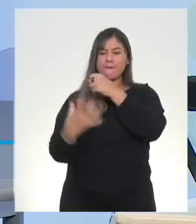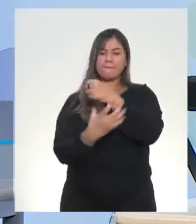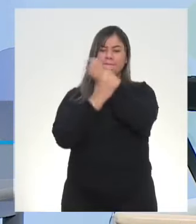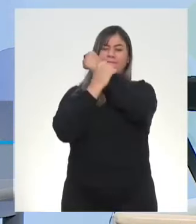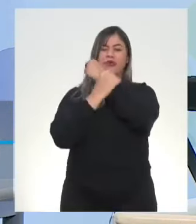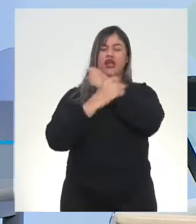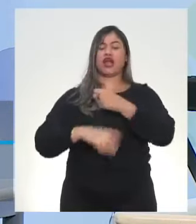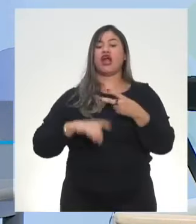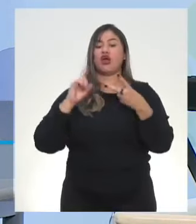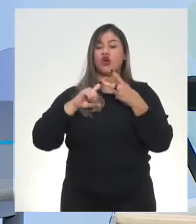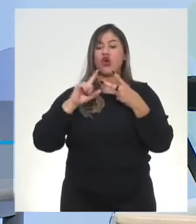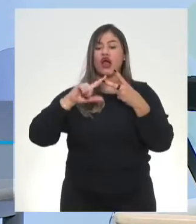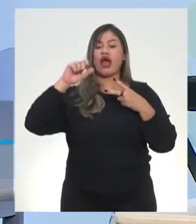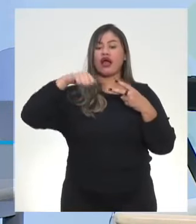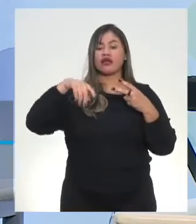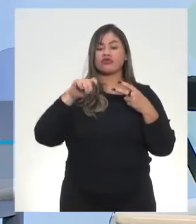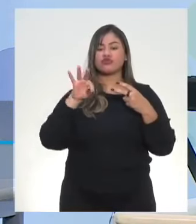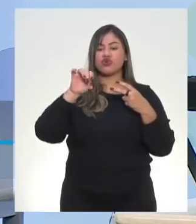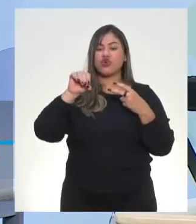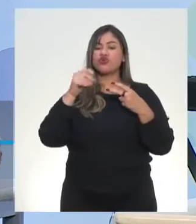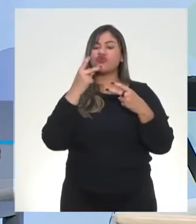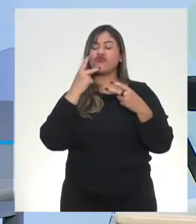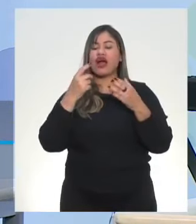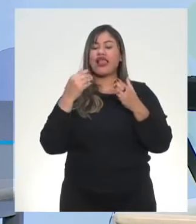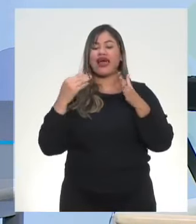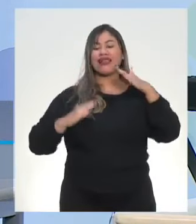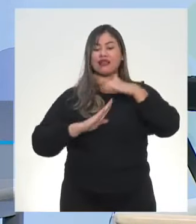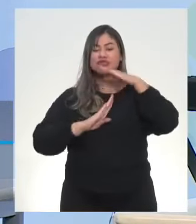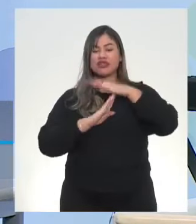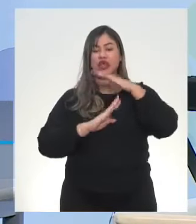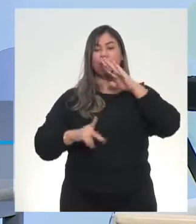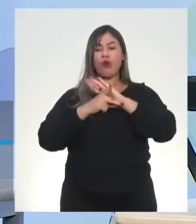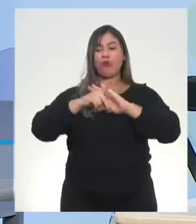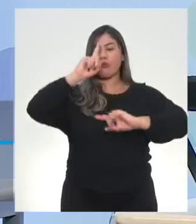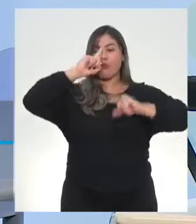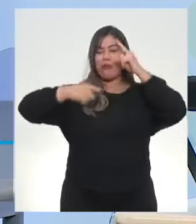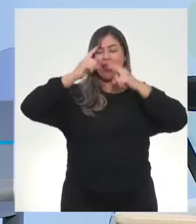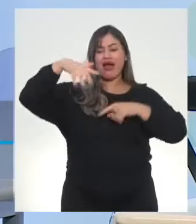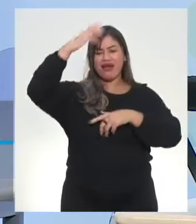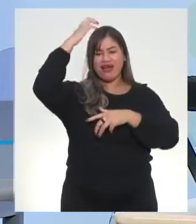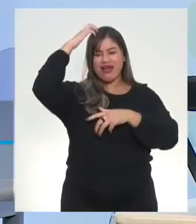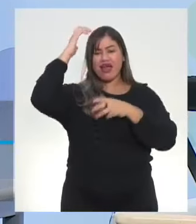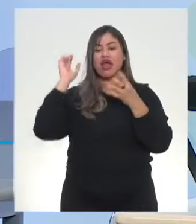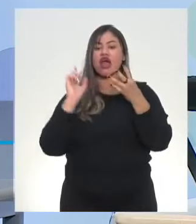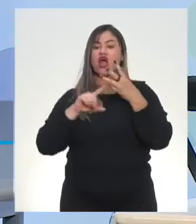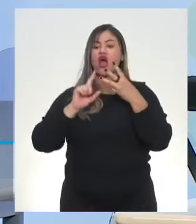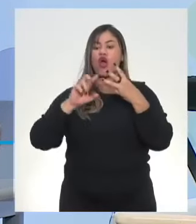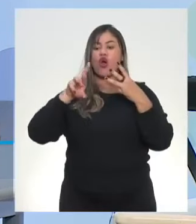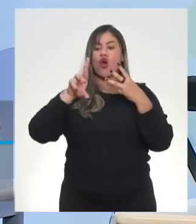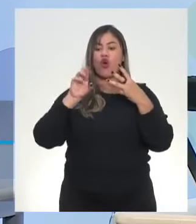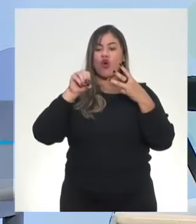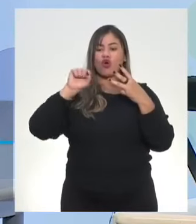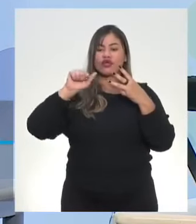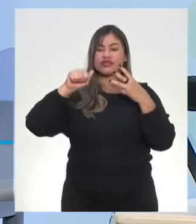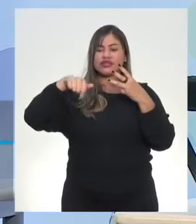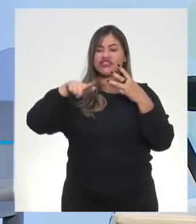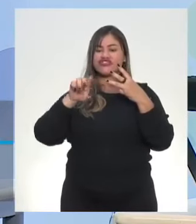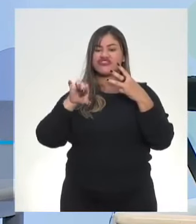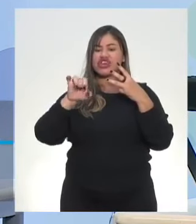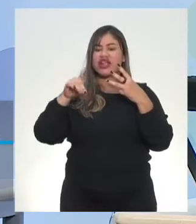que o documento traz ao poder real. E a professora Rosângela fala que é um documento que fala bastante de